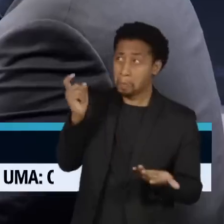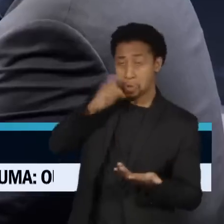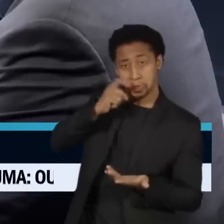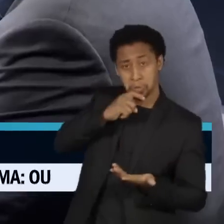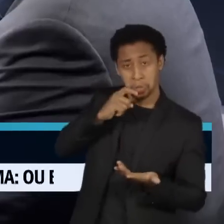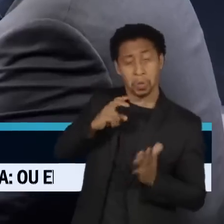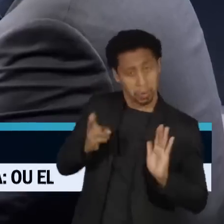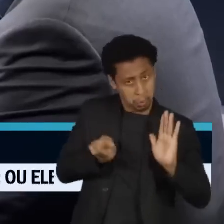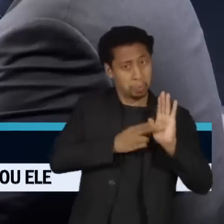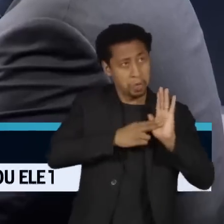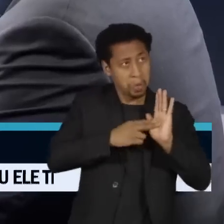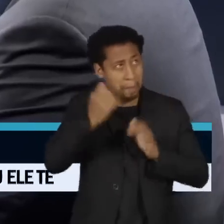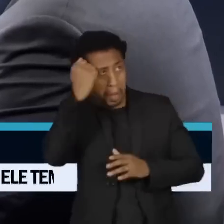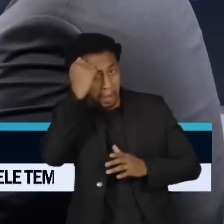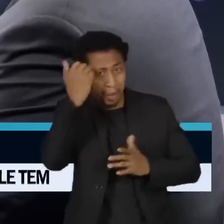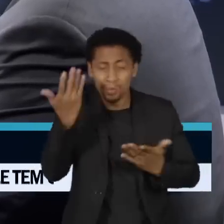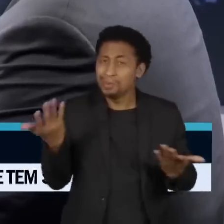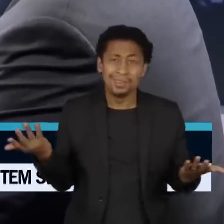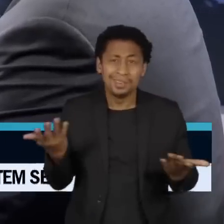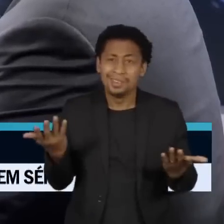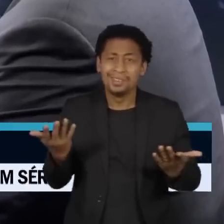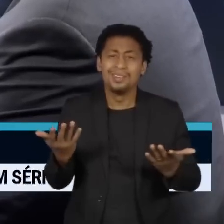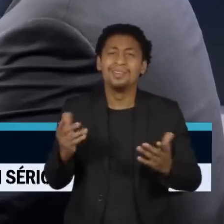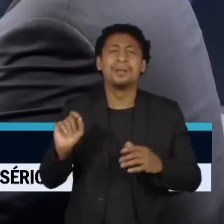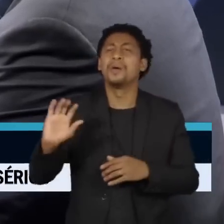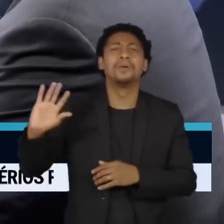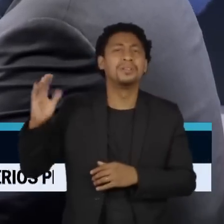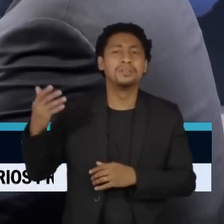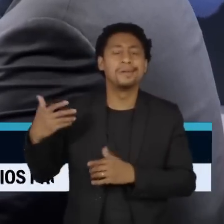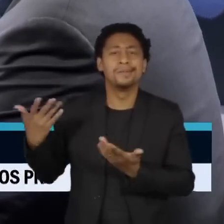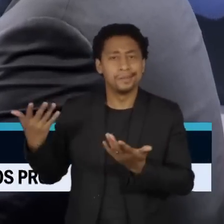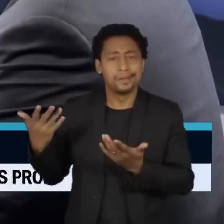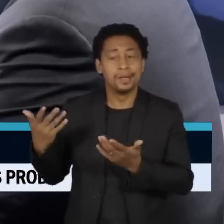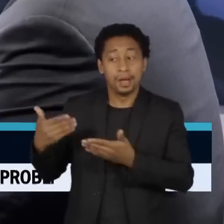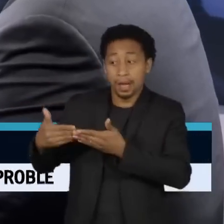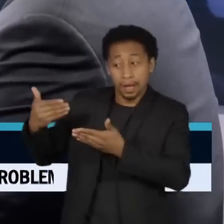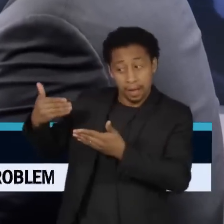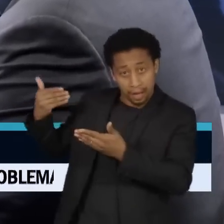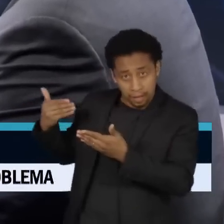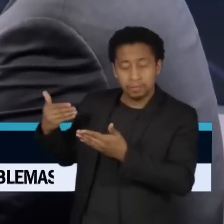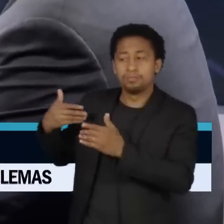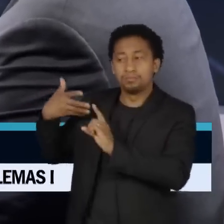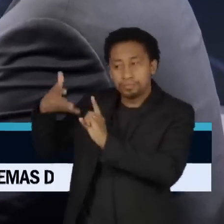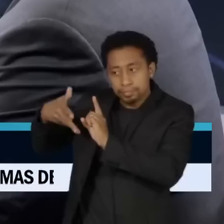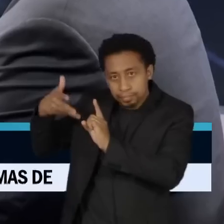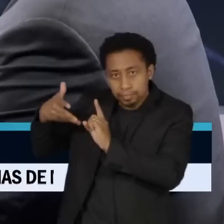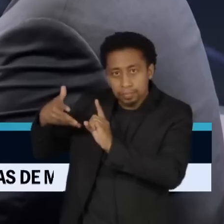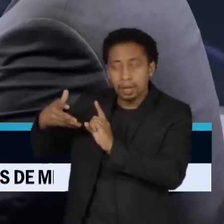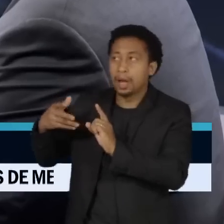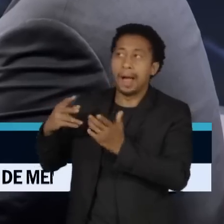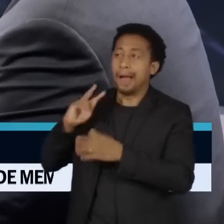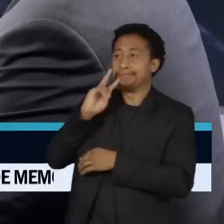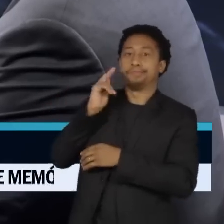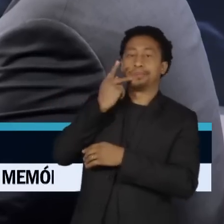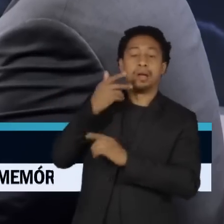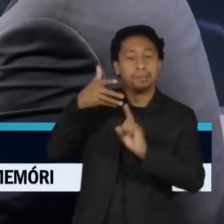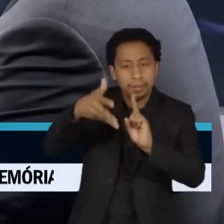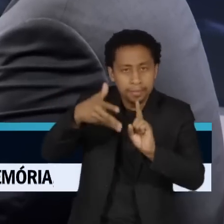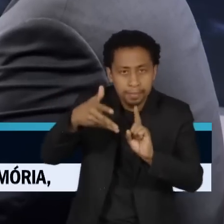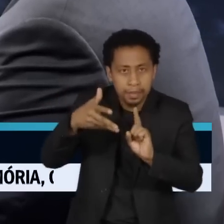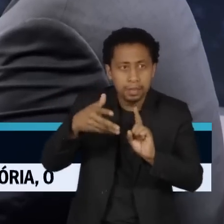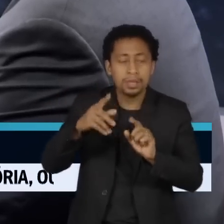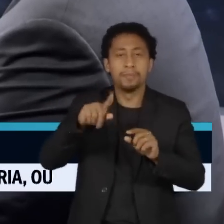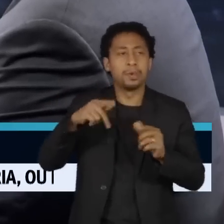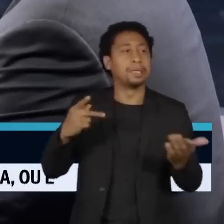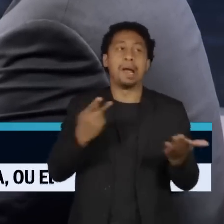se arrependeu. Teve algum ponto em comum que se repetiu em todas as versões do senador? Também estão falando